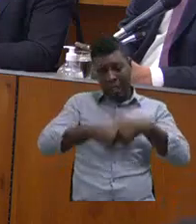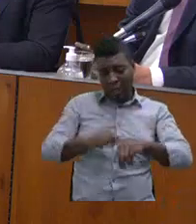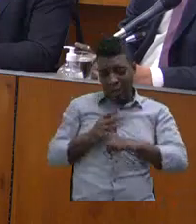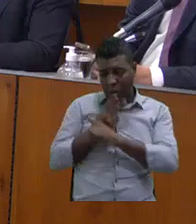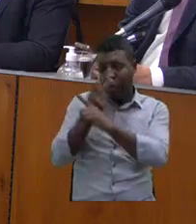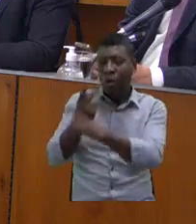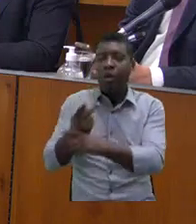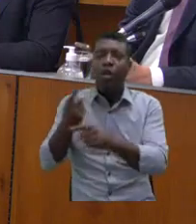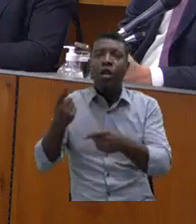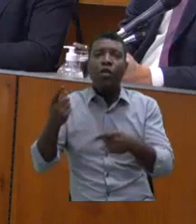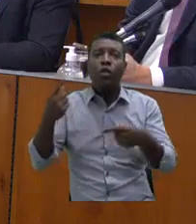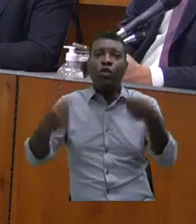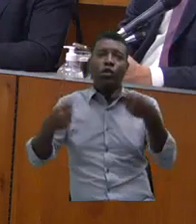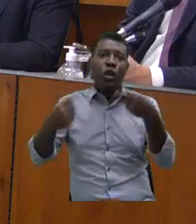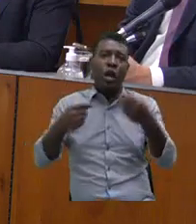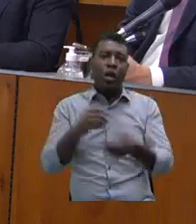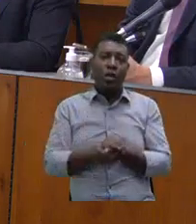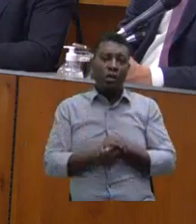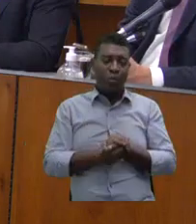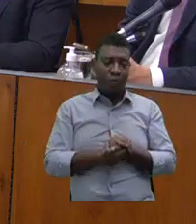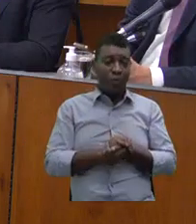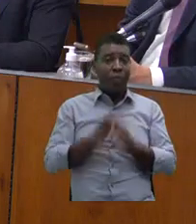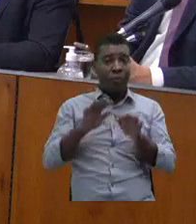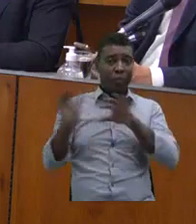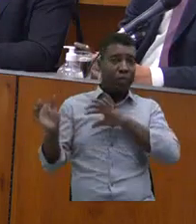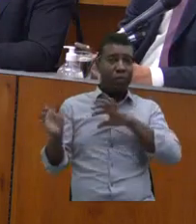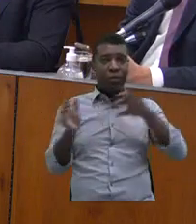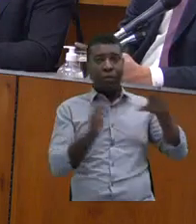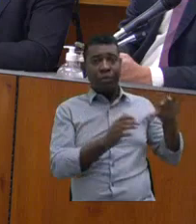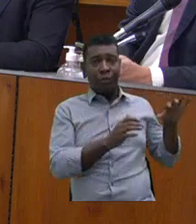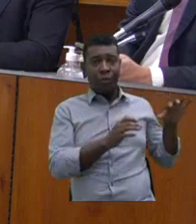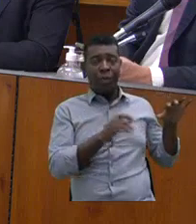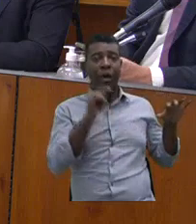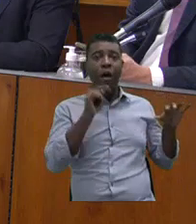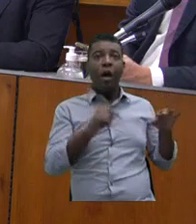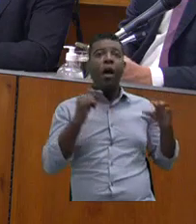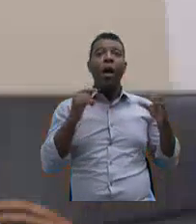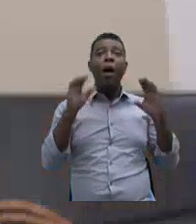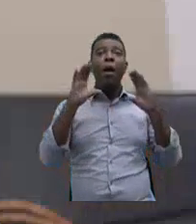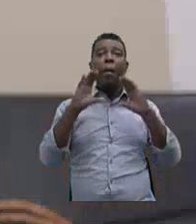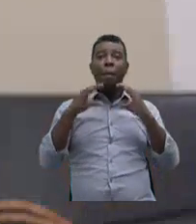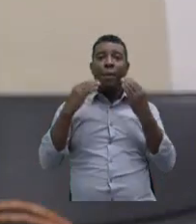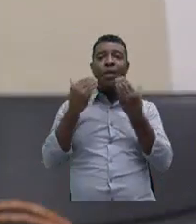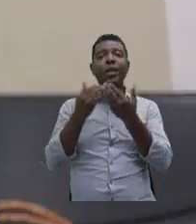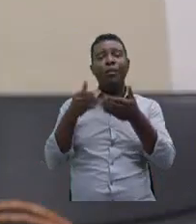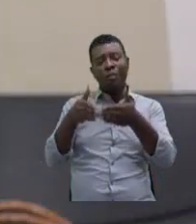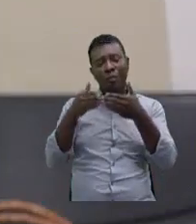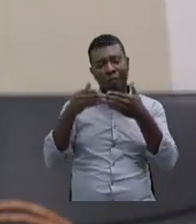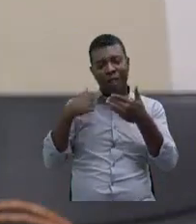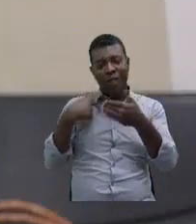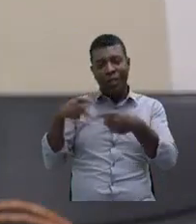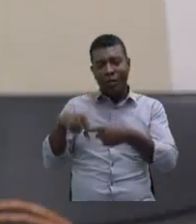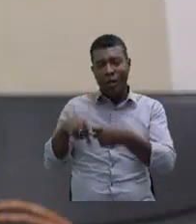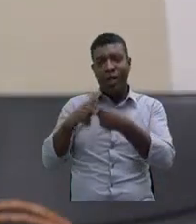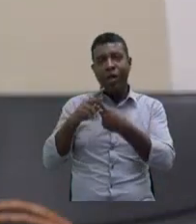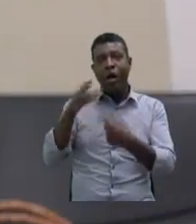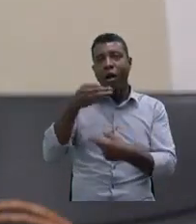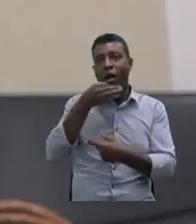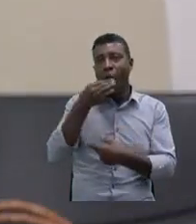ao Mineirão, a questão do Mineirão é o seguinte, deputado, me permita corrigi-lo, só numa